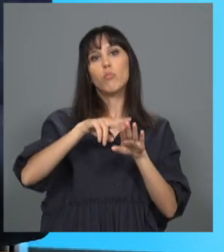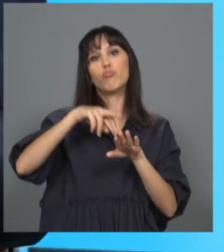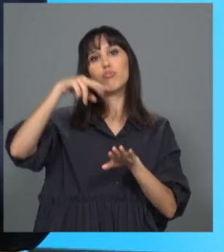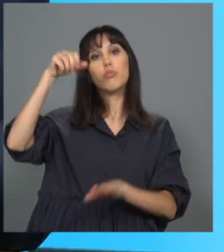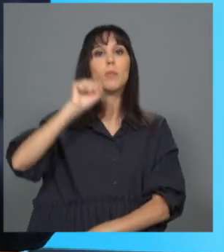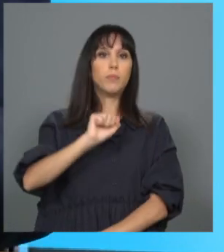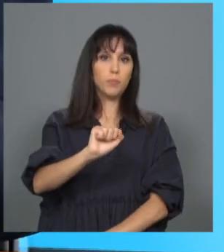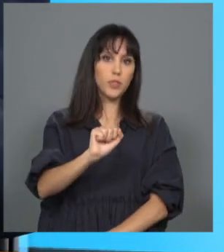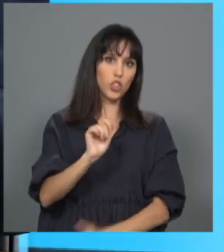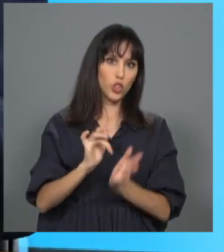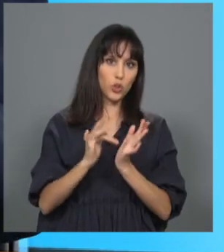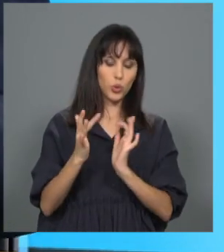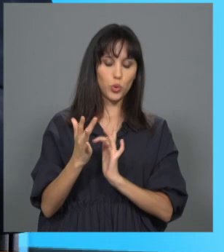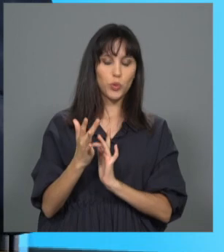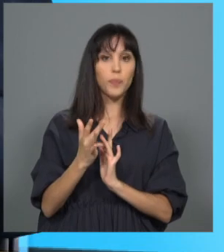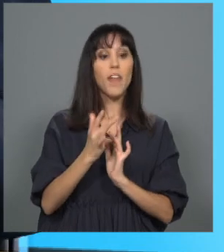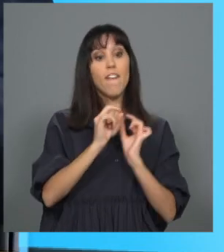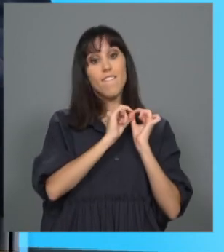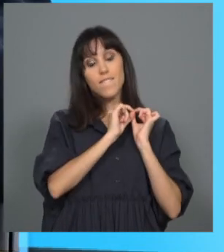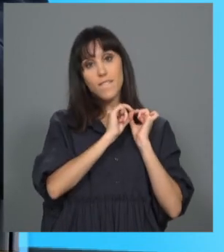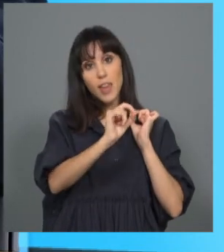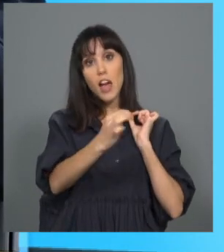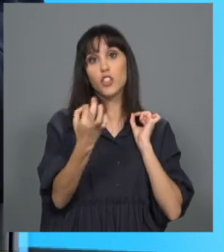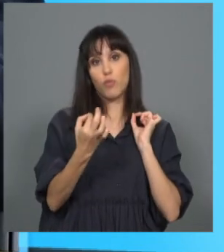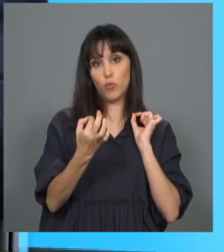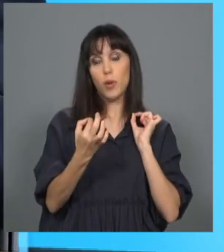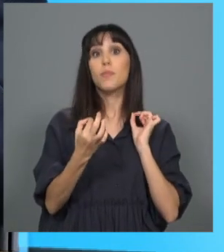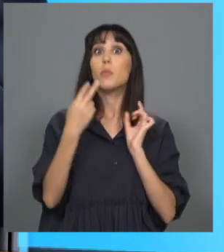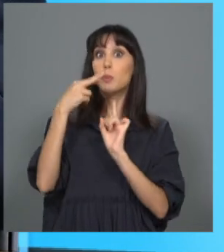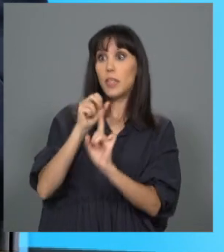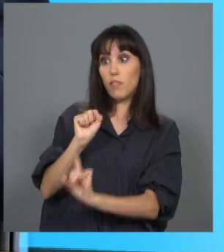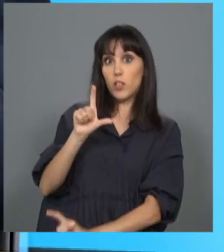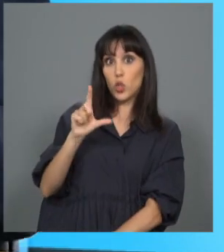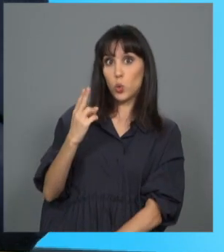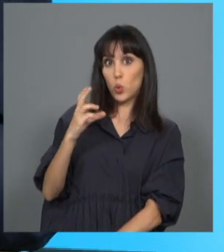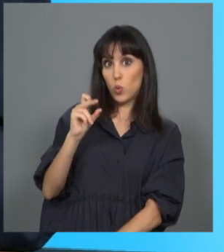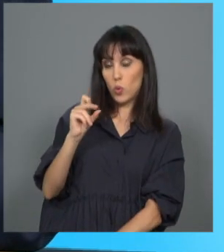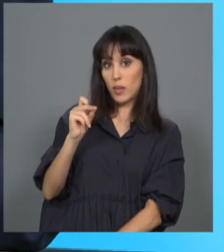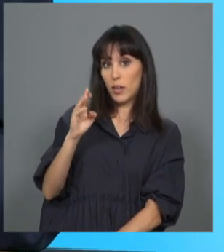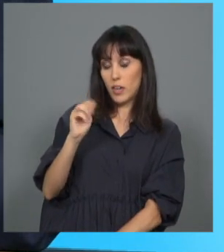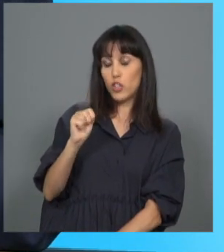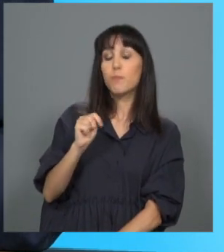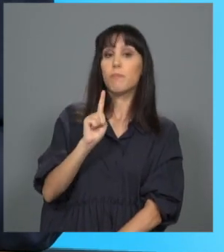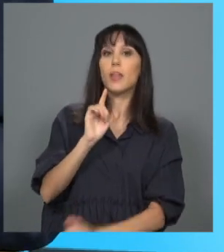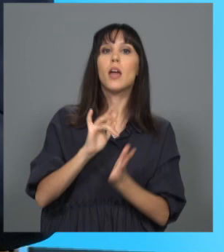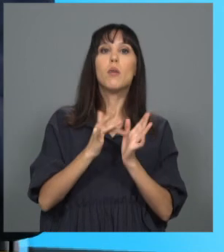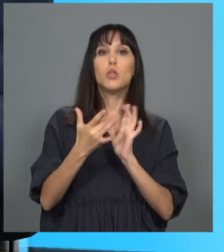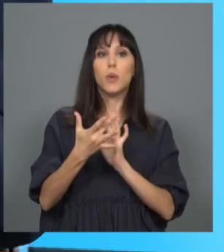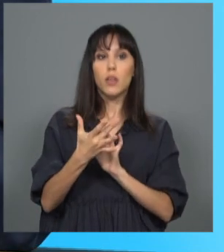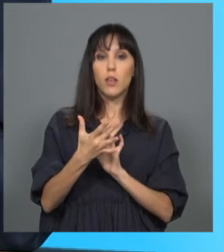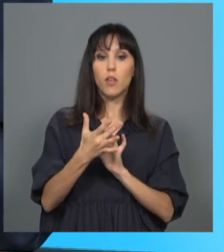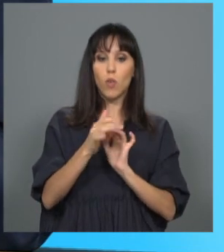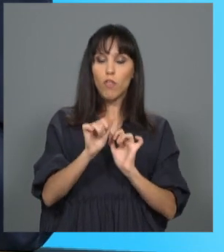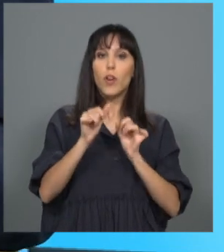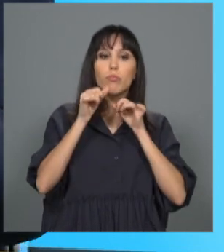essa longa viagem, Jesus é que vai, segundo a perspectiva de Lucas, Jesus vai exercendo o seu ministério de